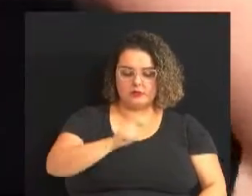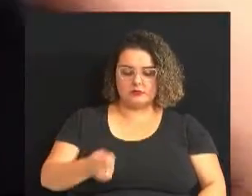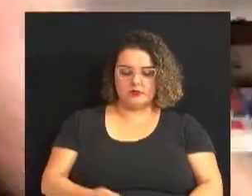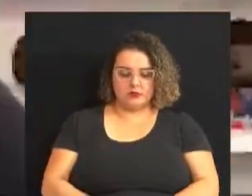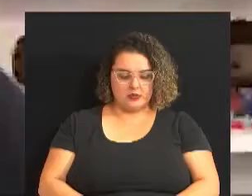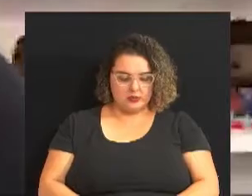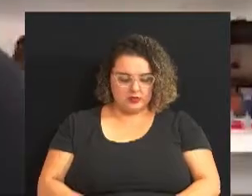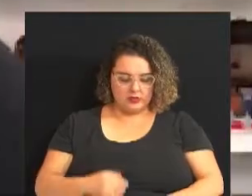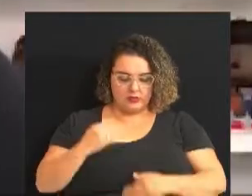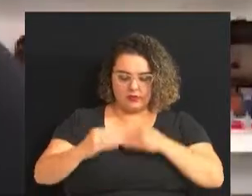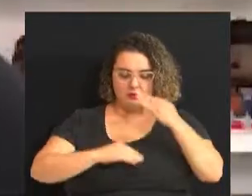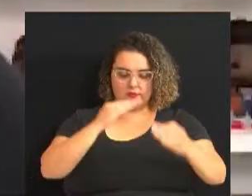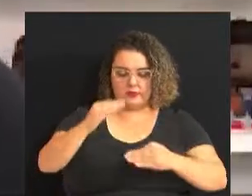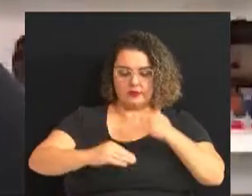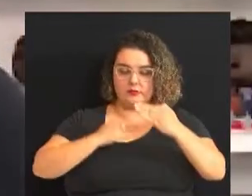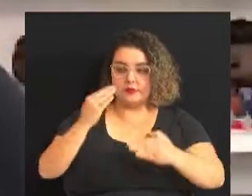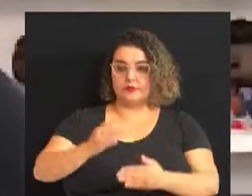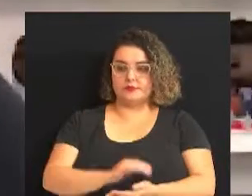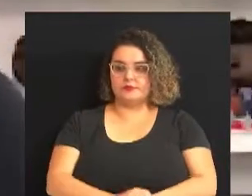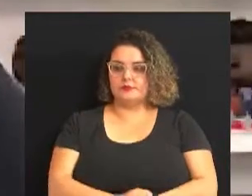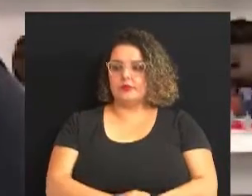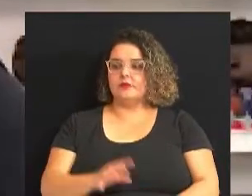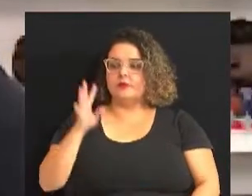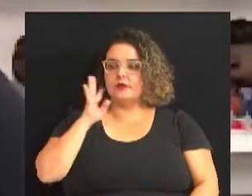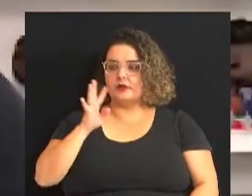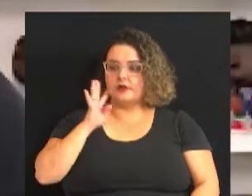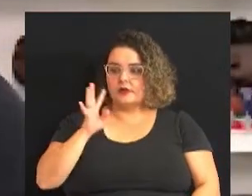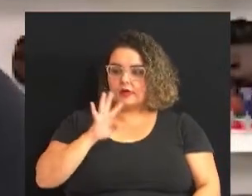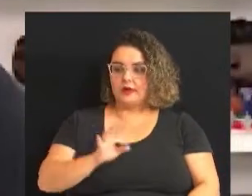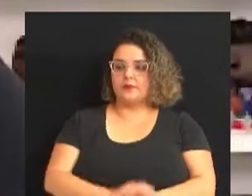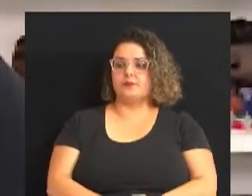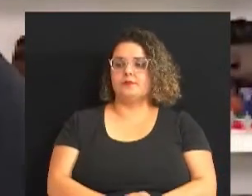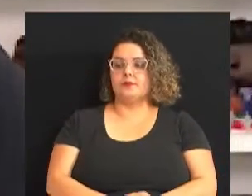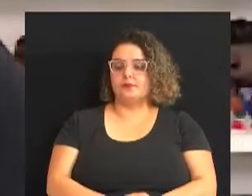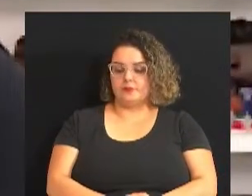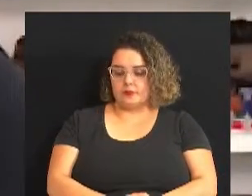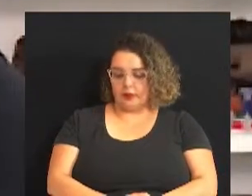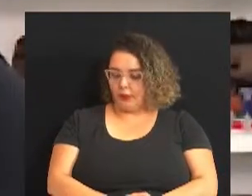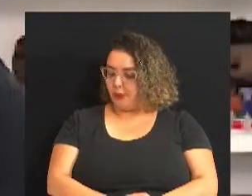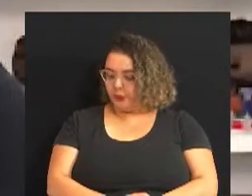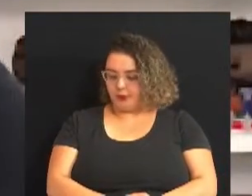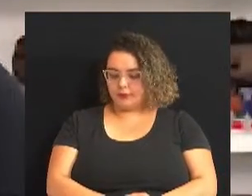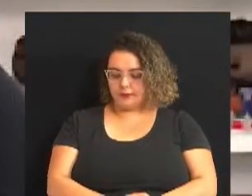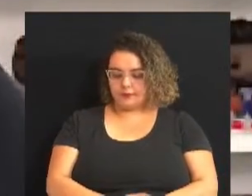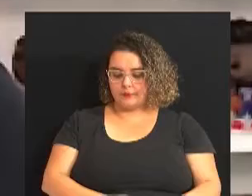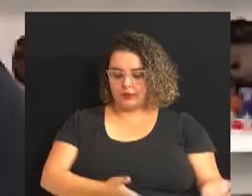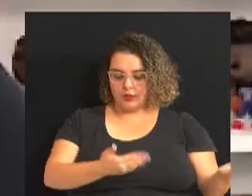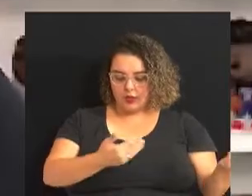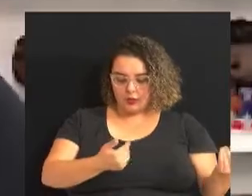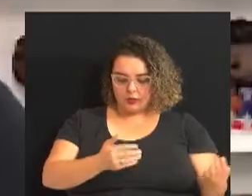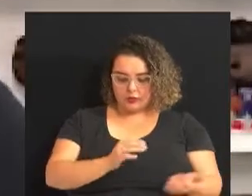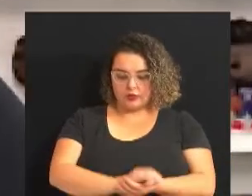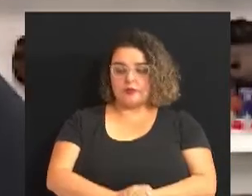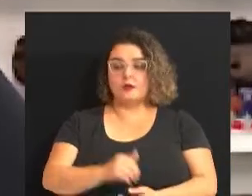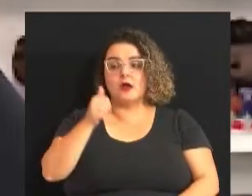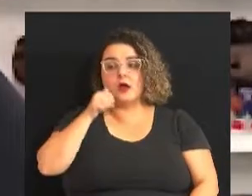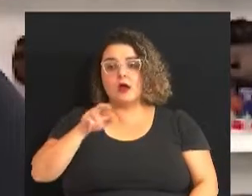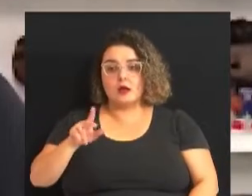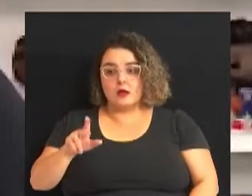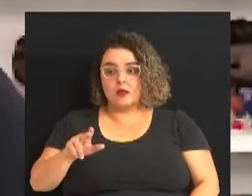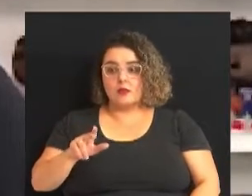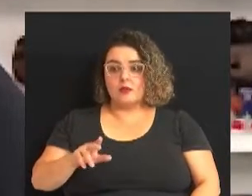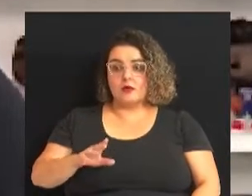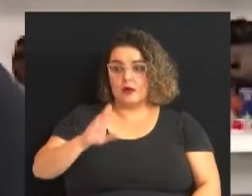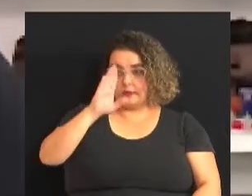acho que foi muito legal. A gente tem o Timothy Soares, que é um jovem, a irmã dele, a Stephanie, joga na seleção principal do